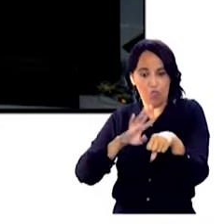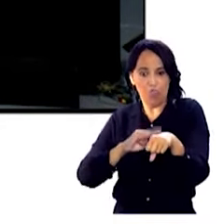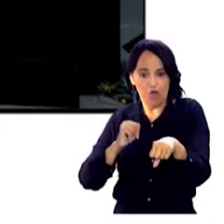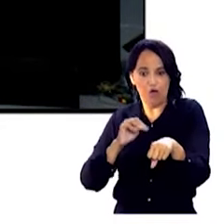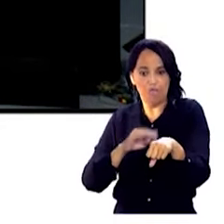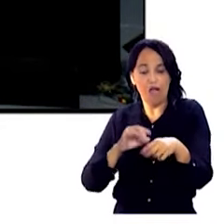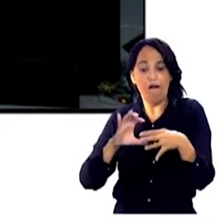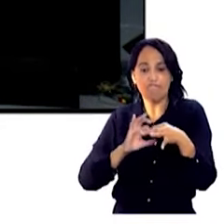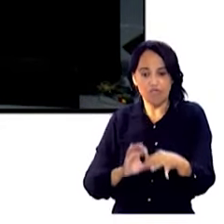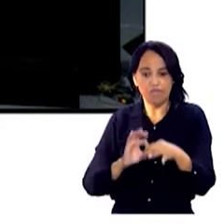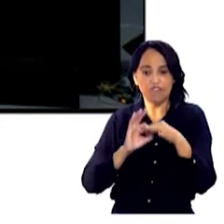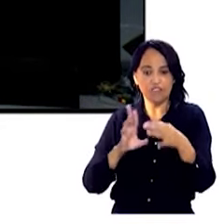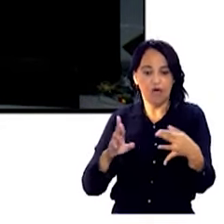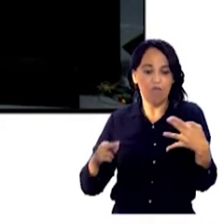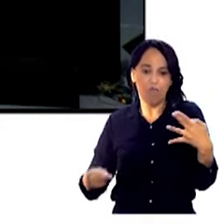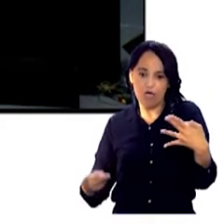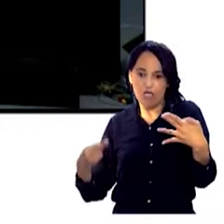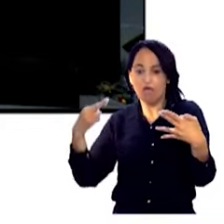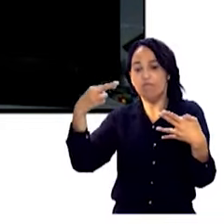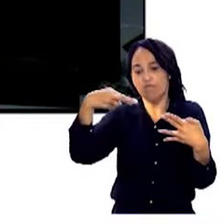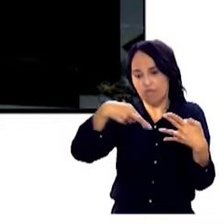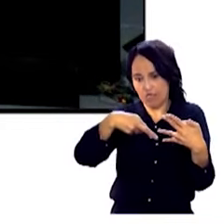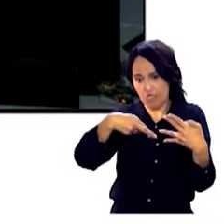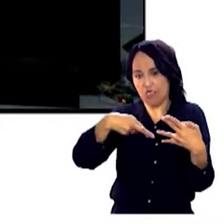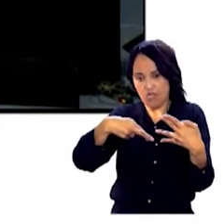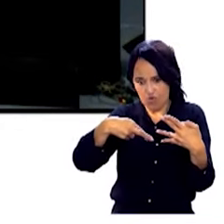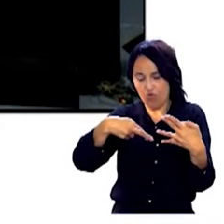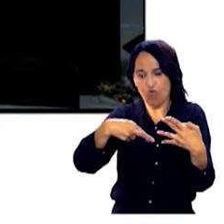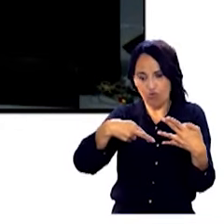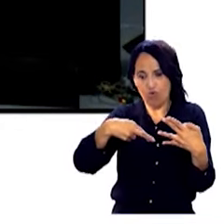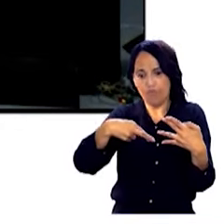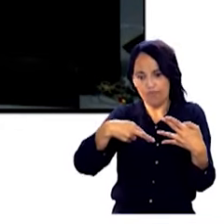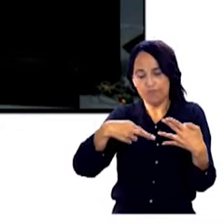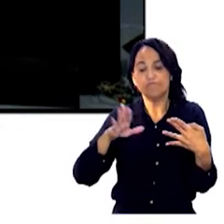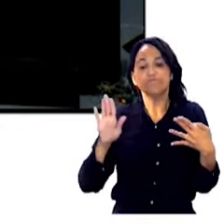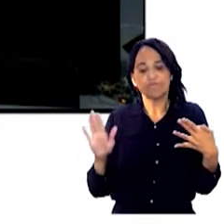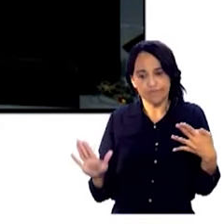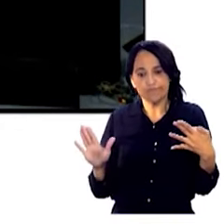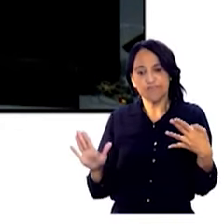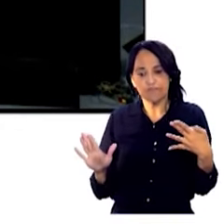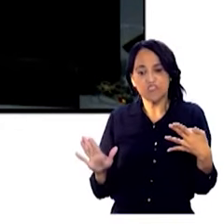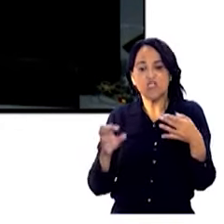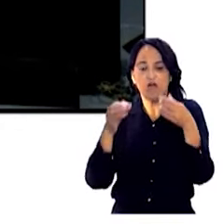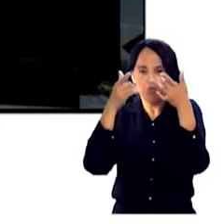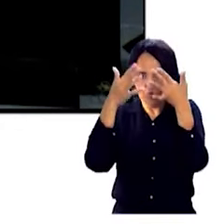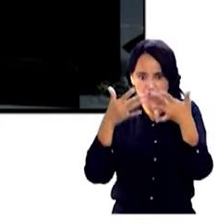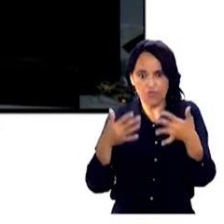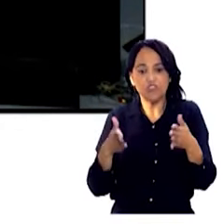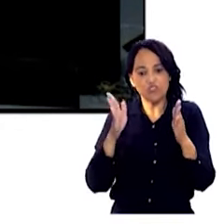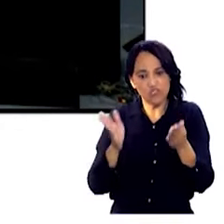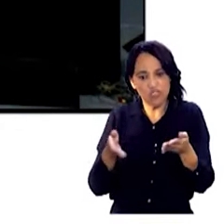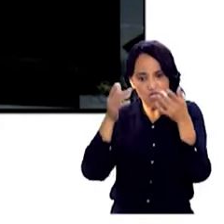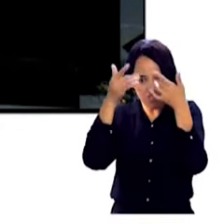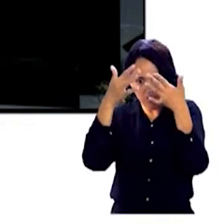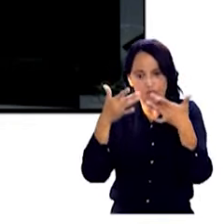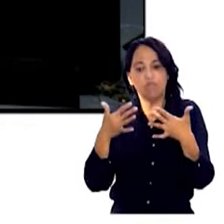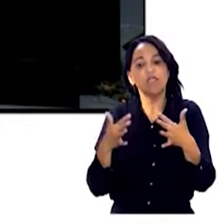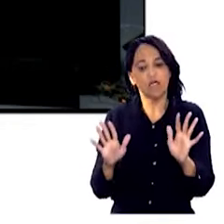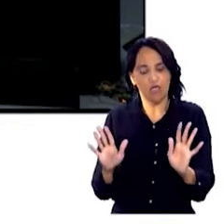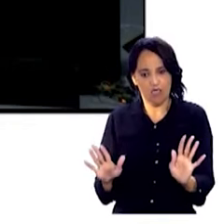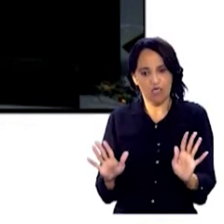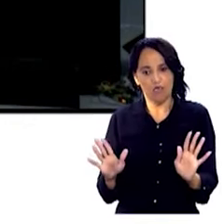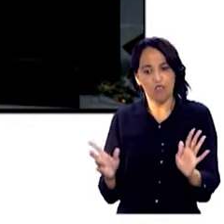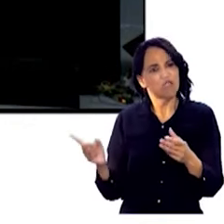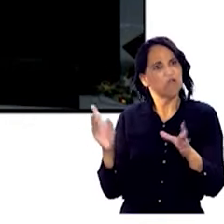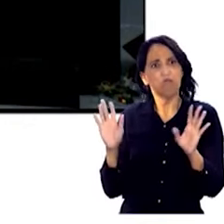para apelar apelação permissão para recorrer que já foi exposta e por essa razão eu não vou aqui voltar